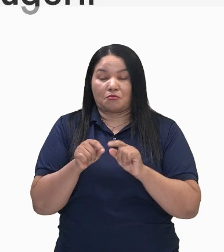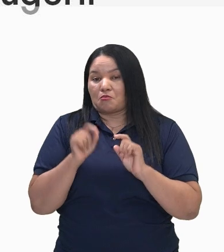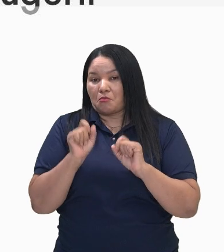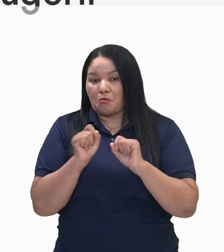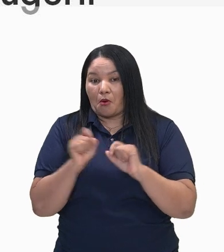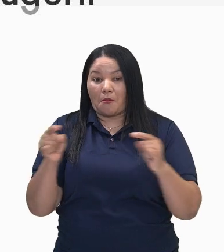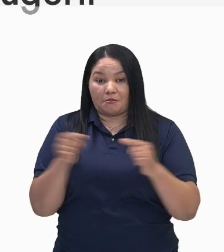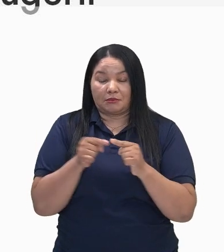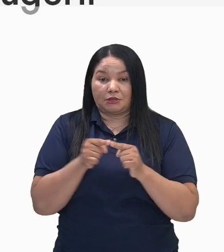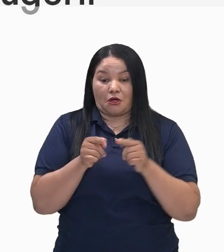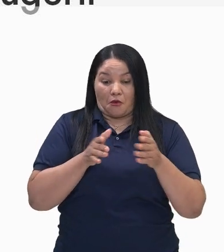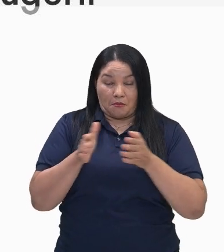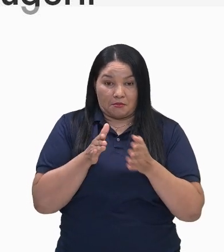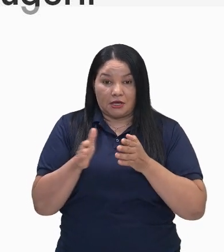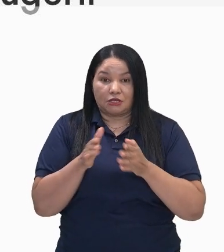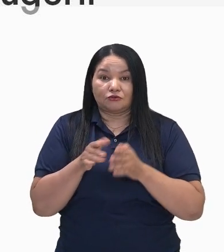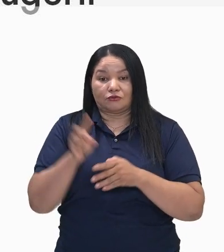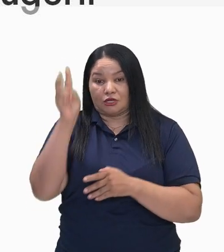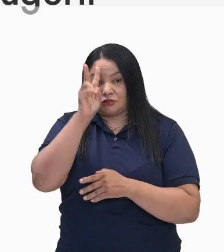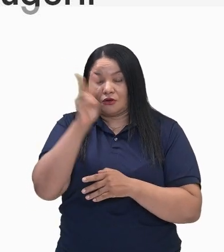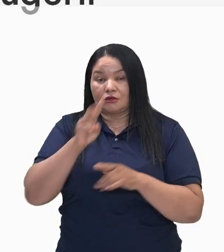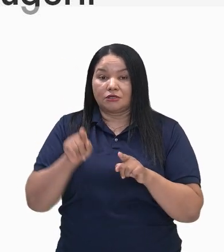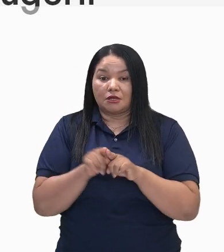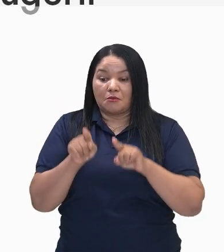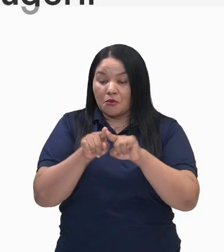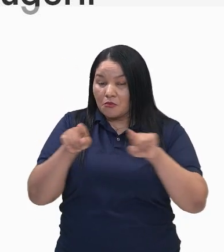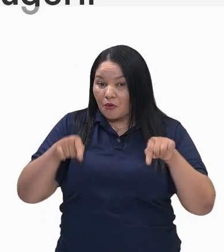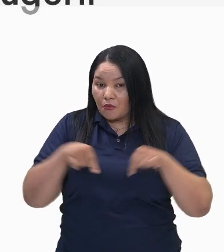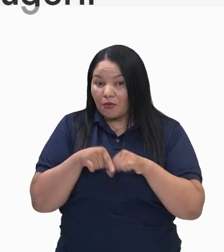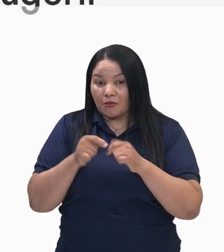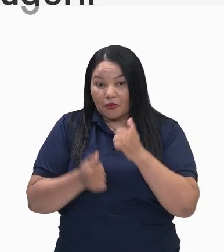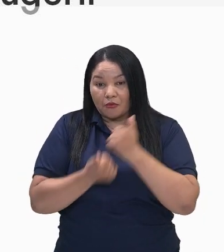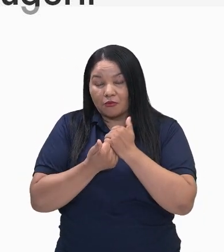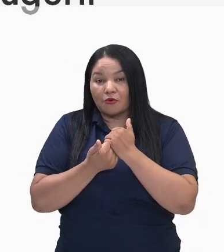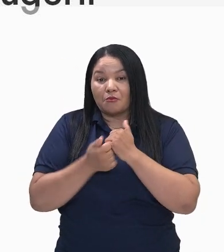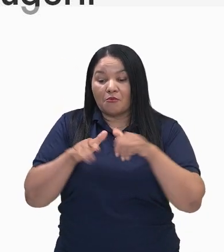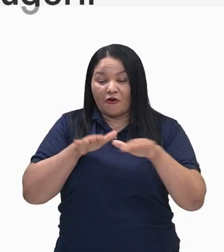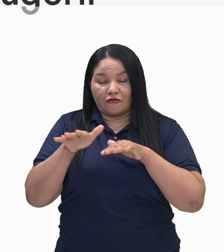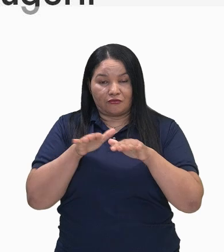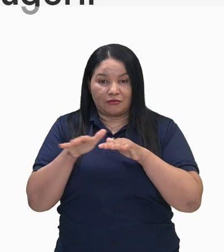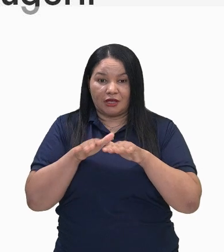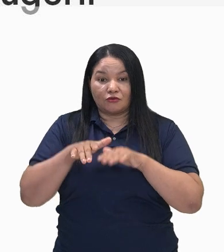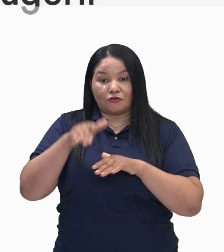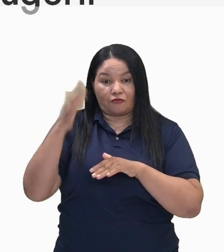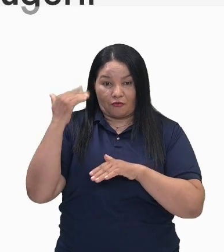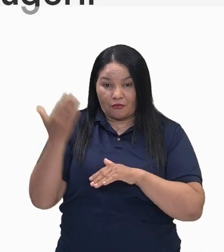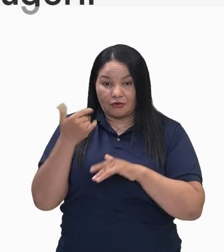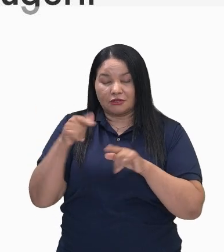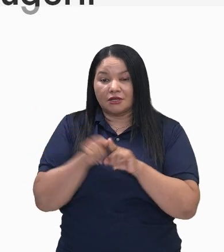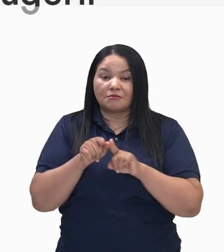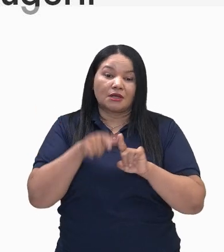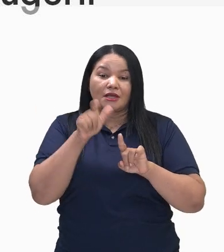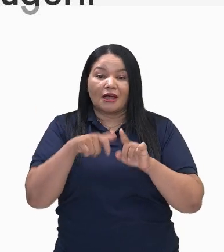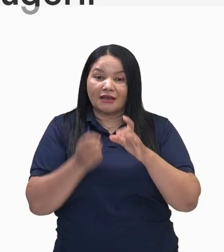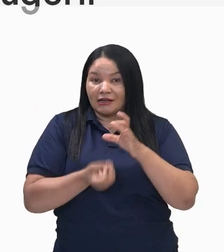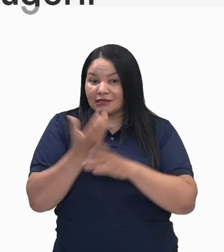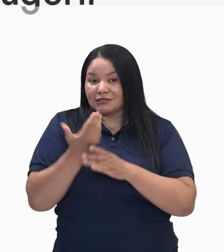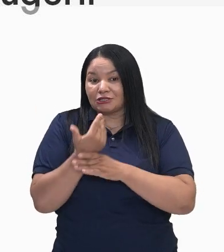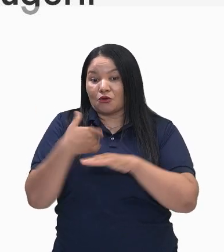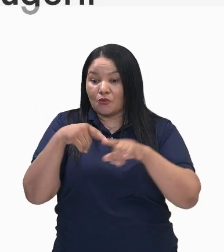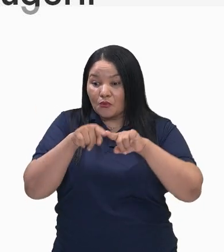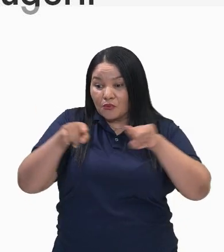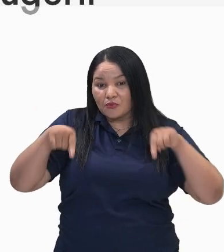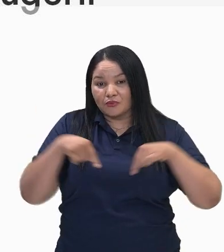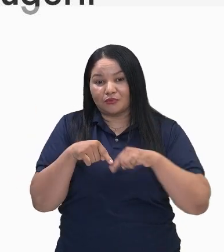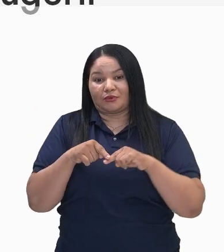história, sugerir ambiente, apoiar a movimentação dos atores e atribuir, né, para a criação do universo